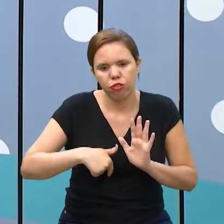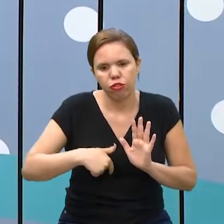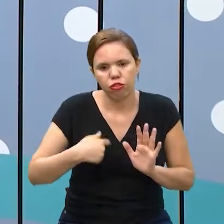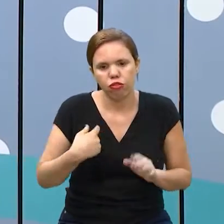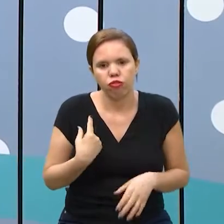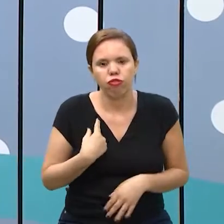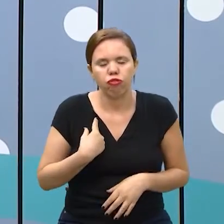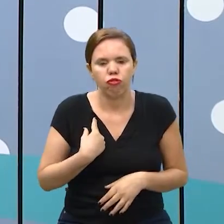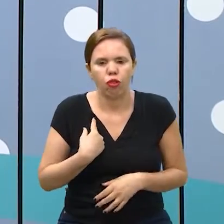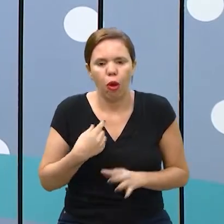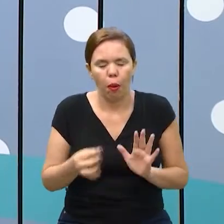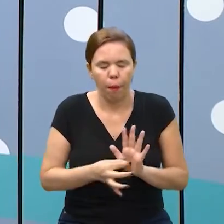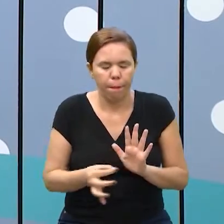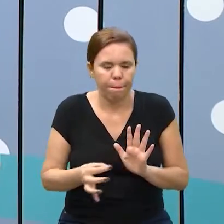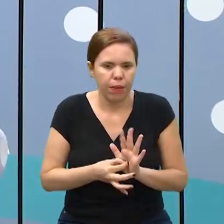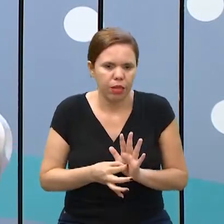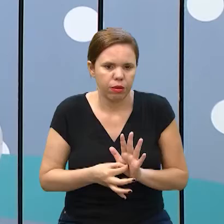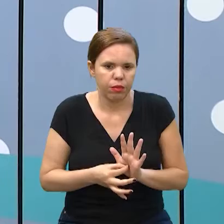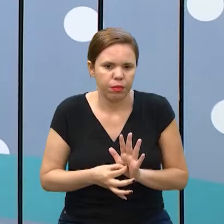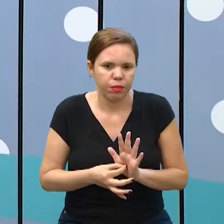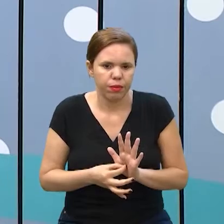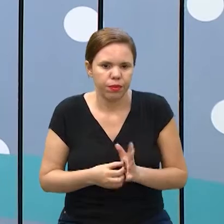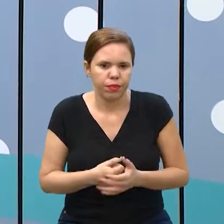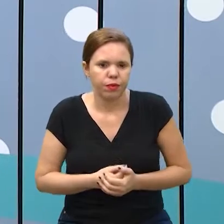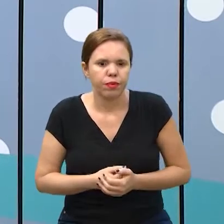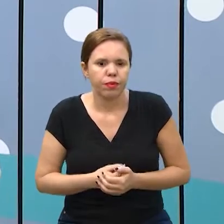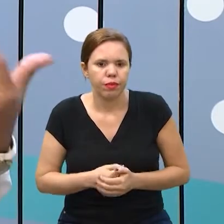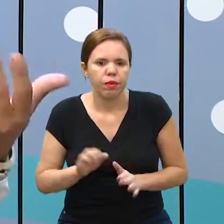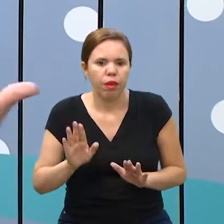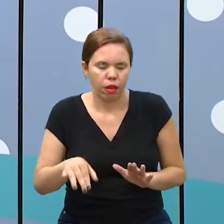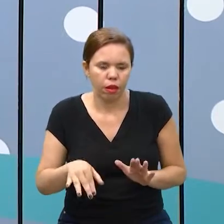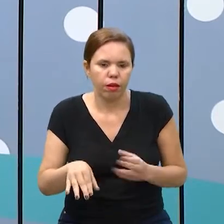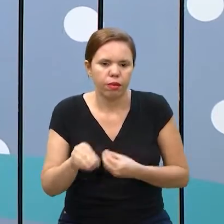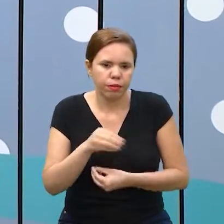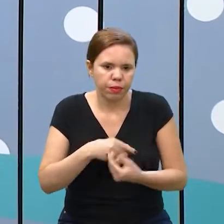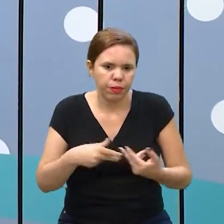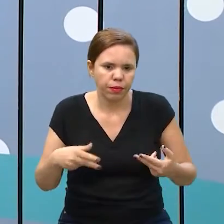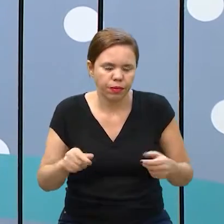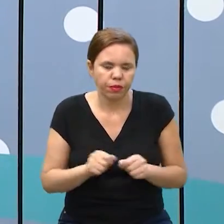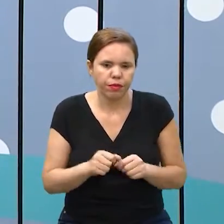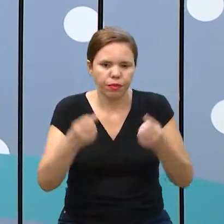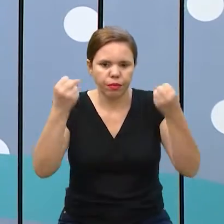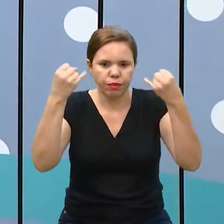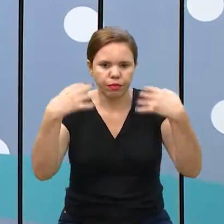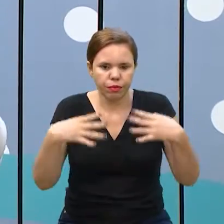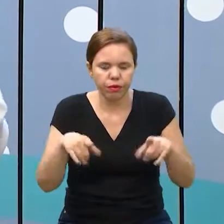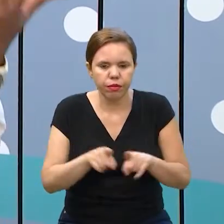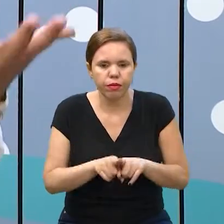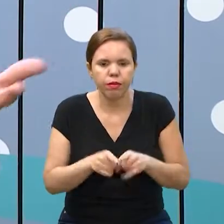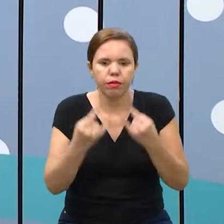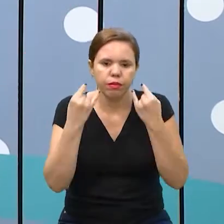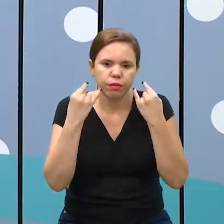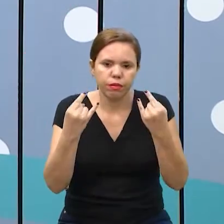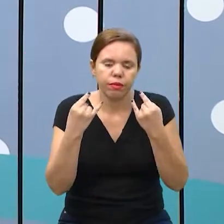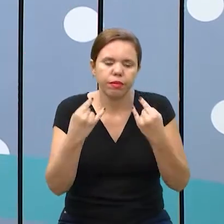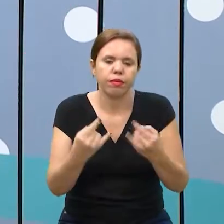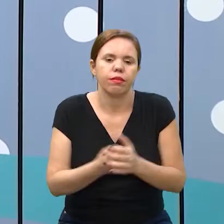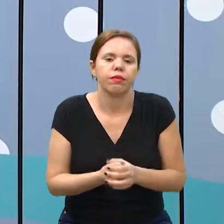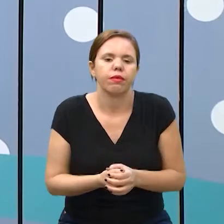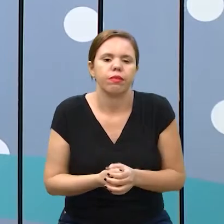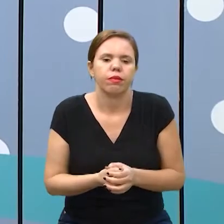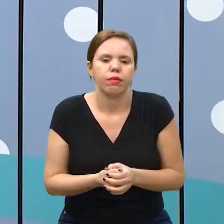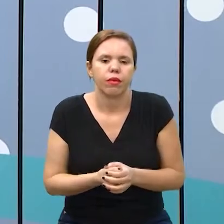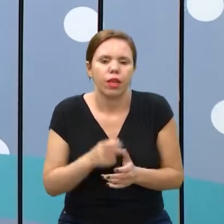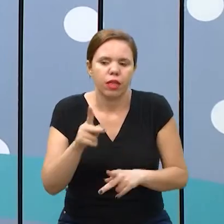minha autenticidade, a minha opinião, mas ela é permeada aí por um relato que vai ser